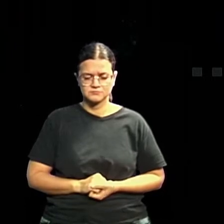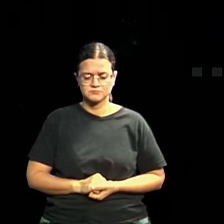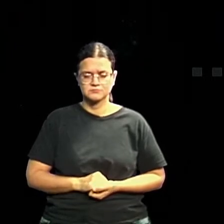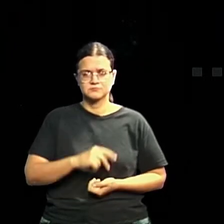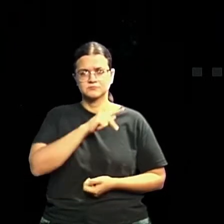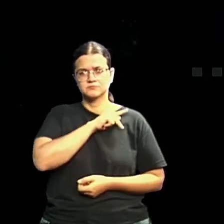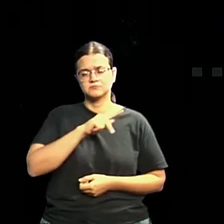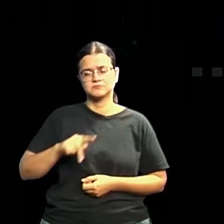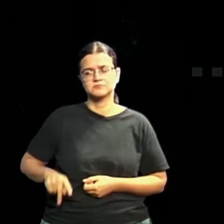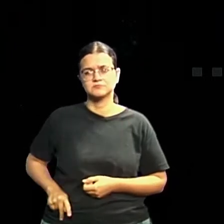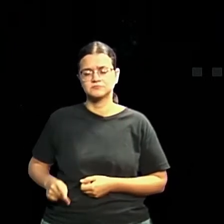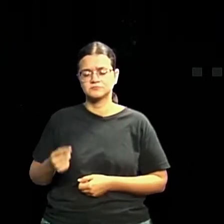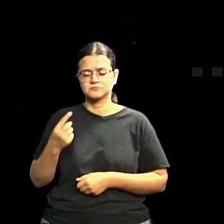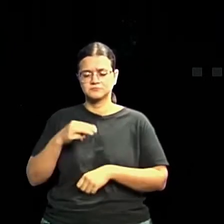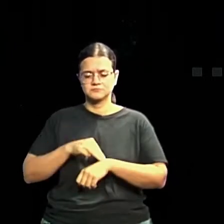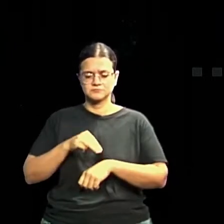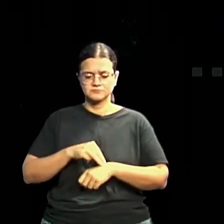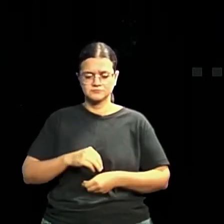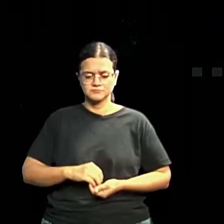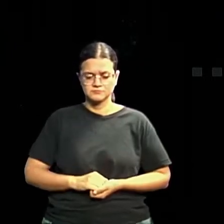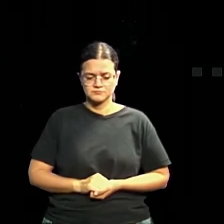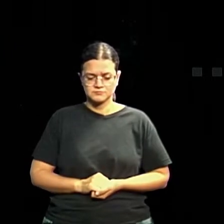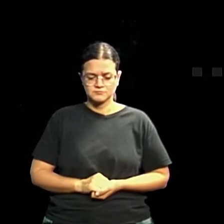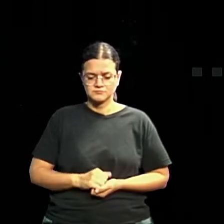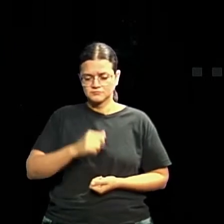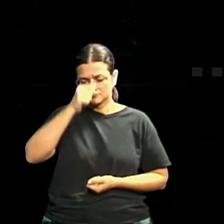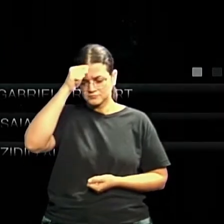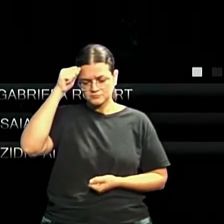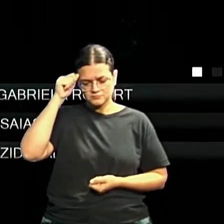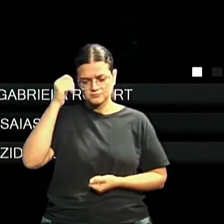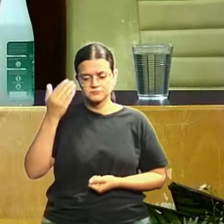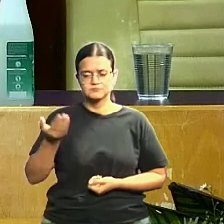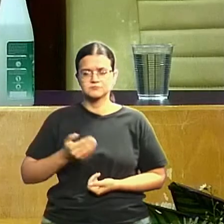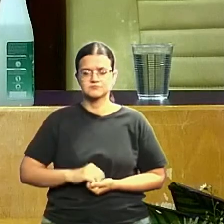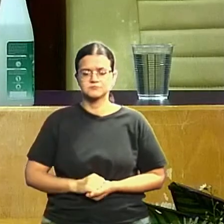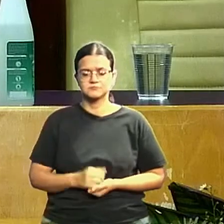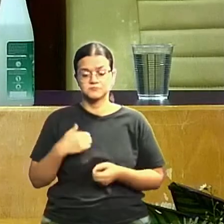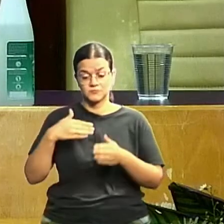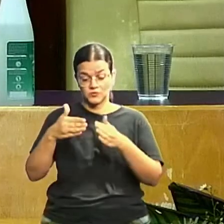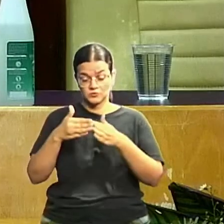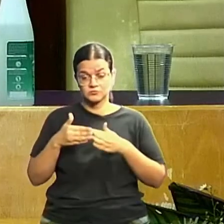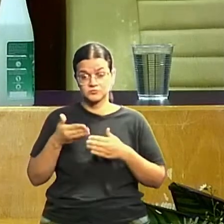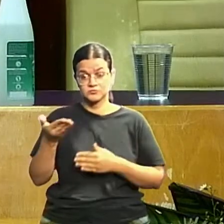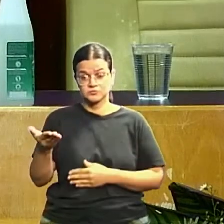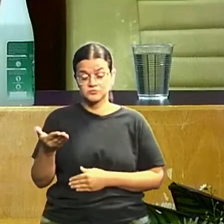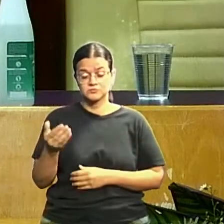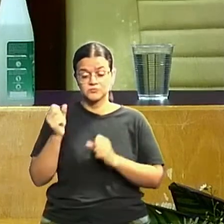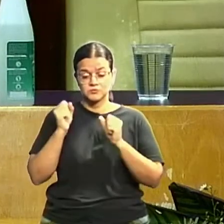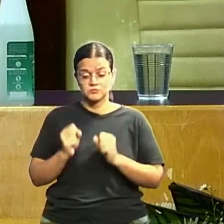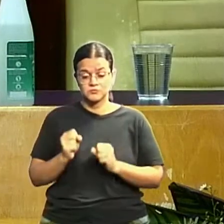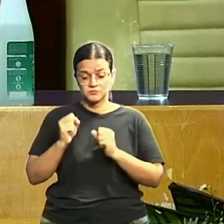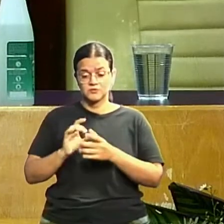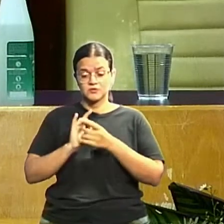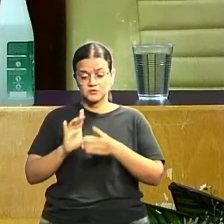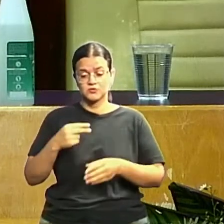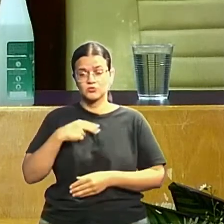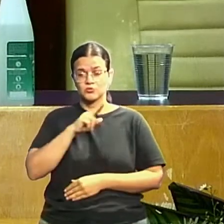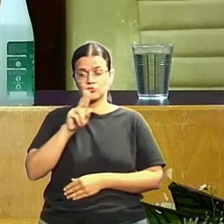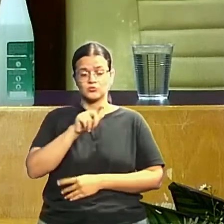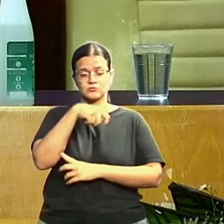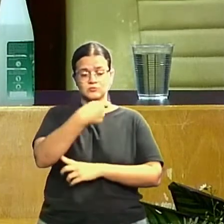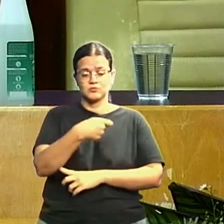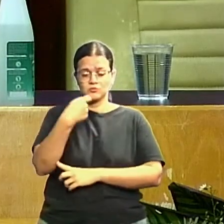Se não der o quórum, presidente, questão de ordem. Pela ordem, vereador Anselmo Pereira. Eu solicito a Vossa Excelência que possa me autorizar a